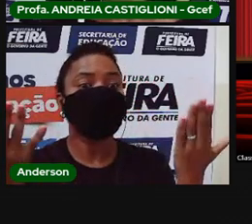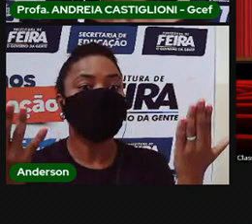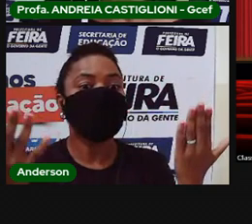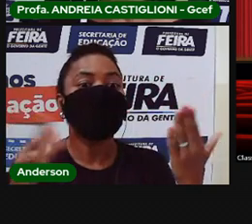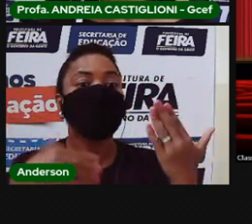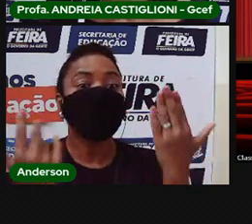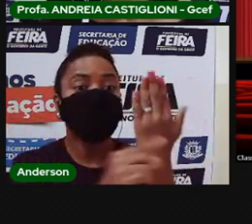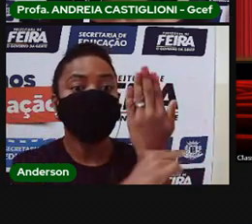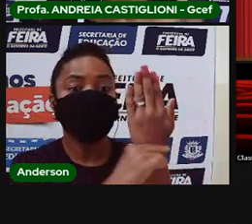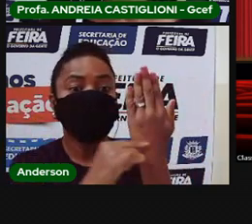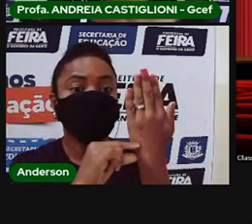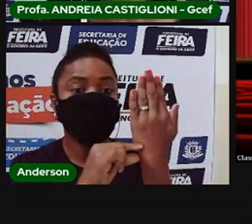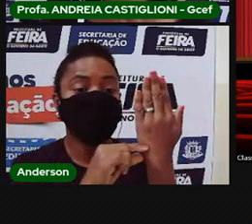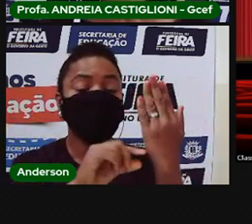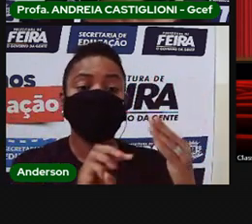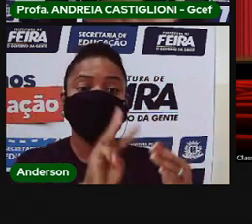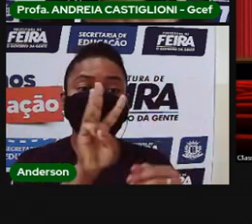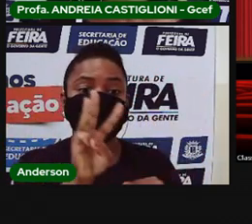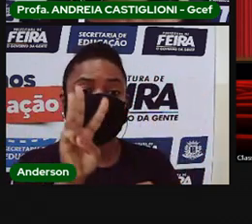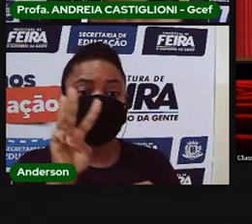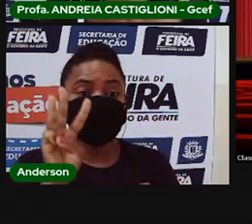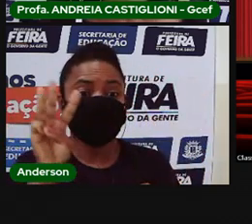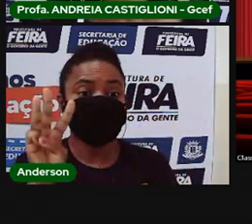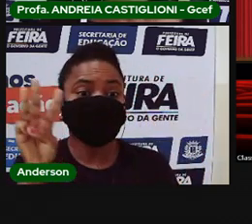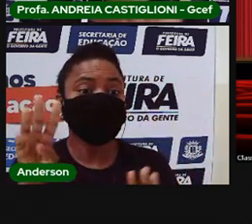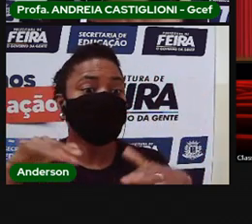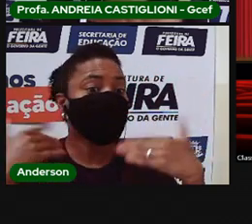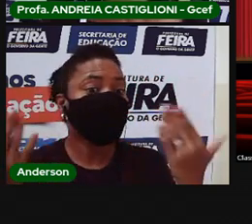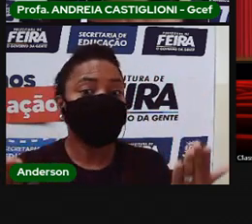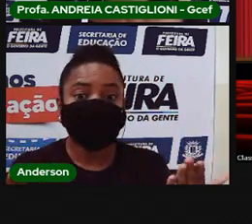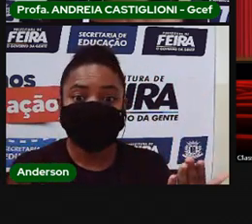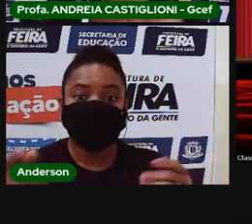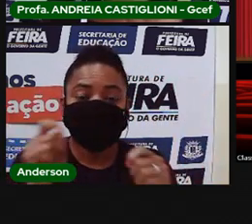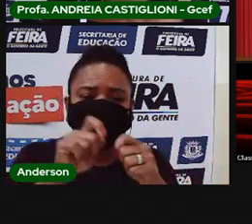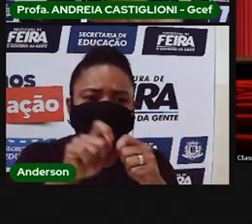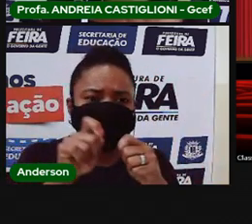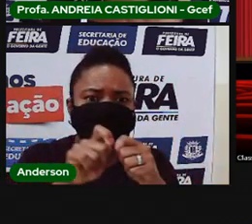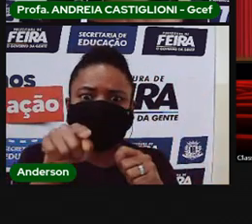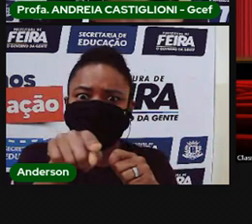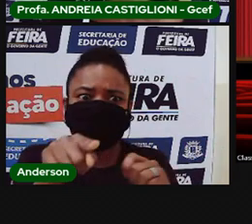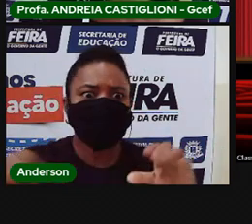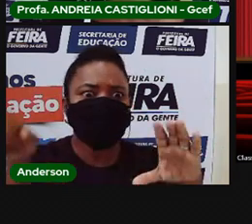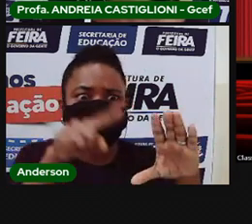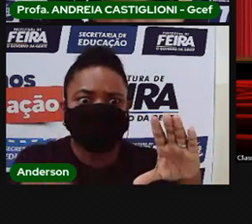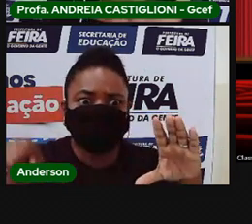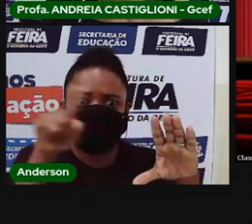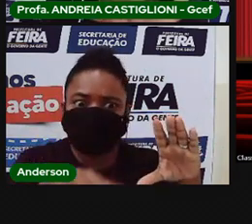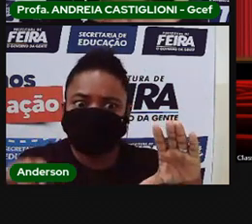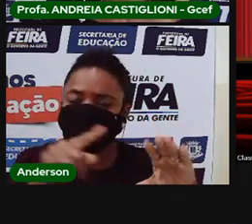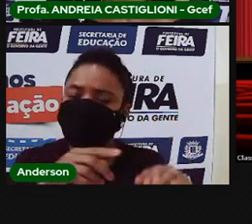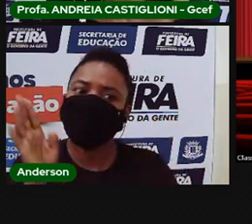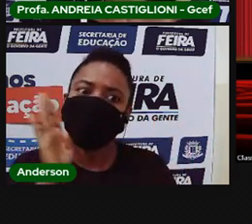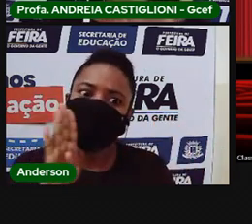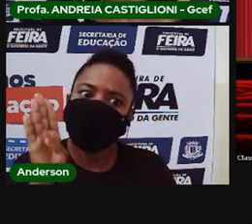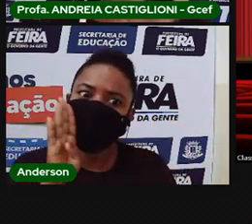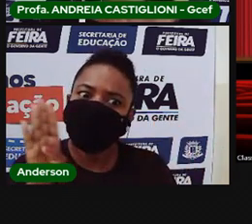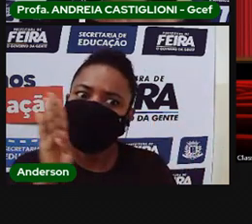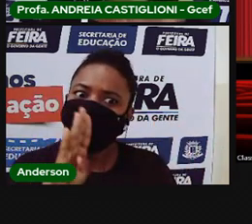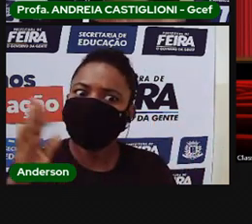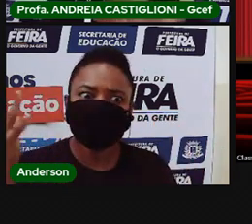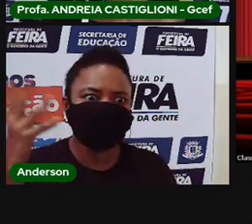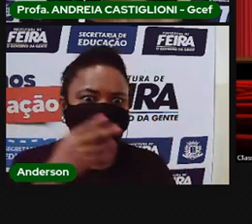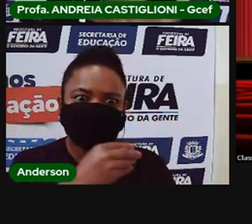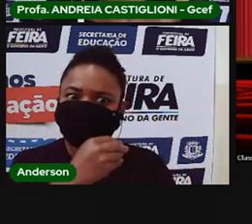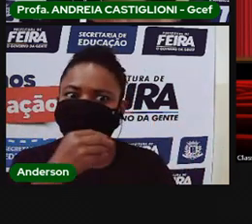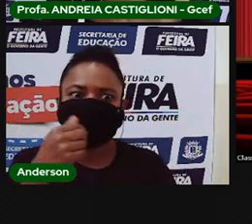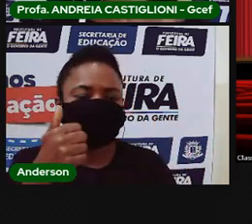né? Já perguntaram também onde é que faz essa roleta, eu vou estar falando também aqui. E outras